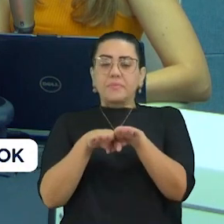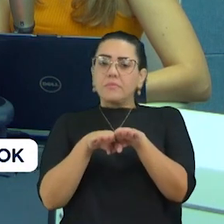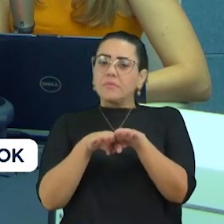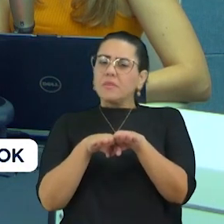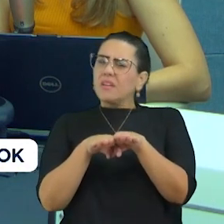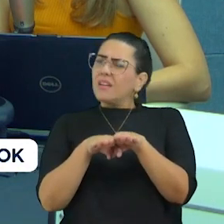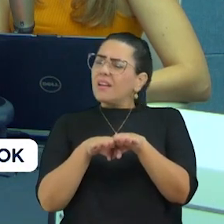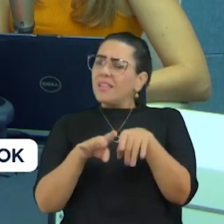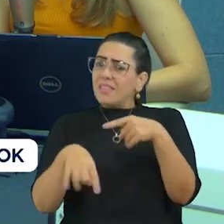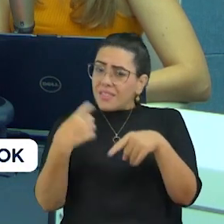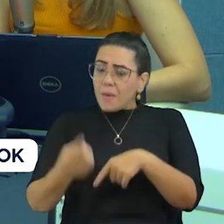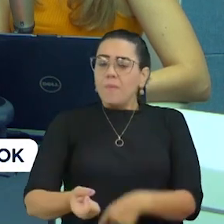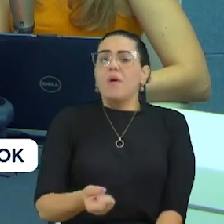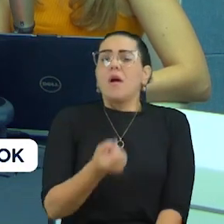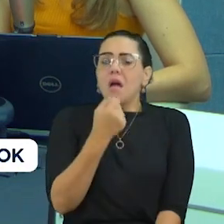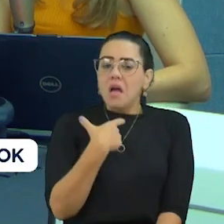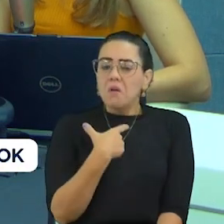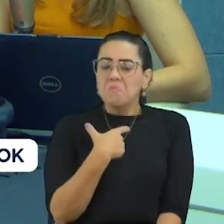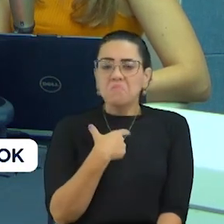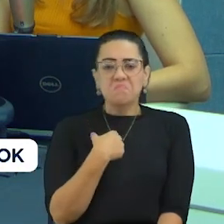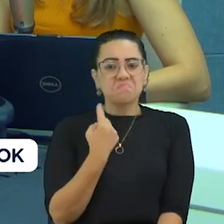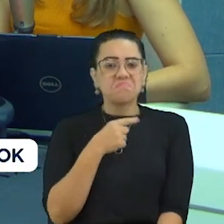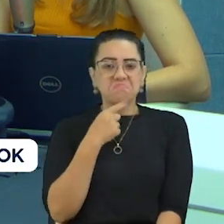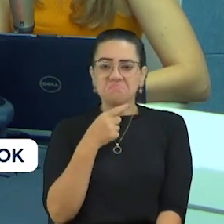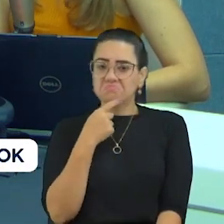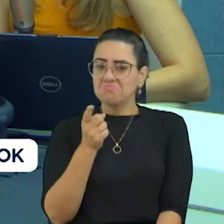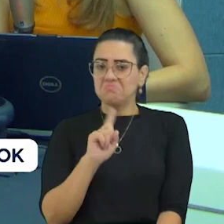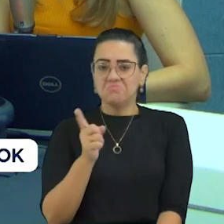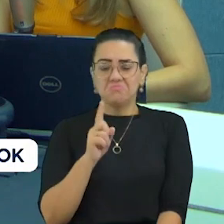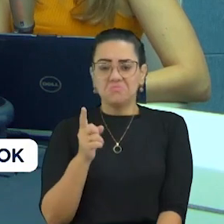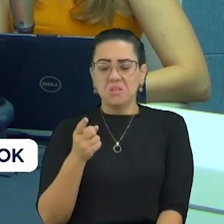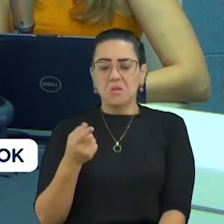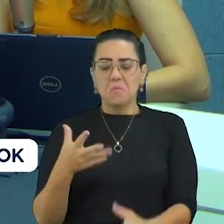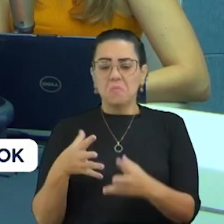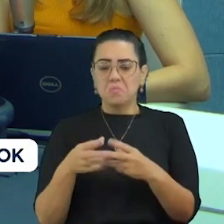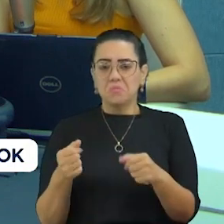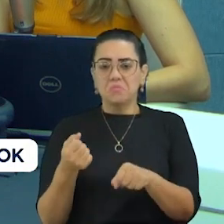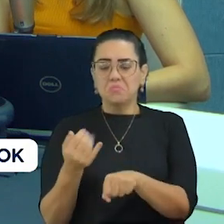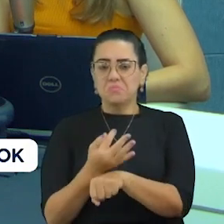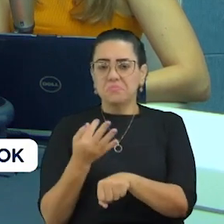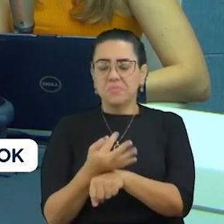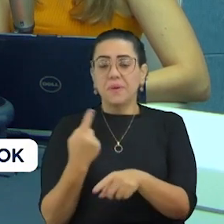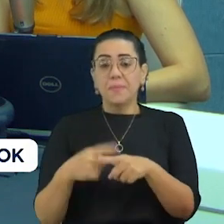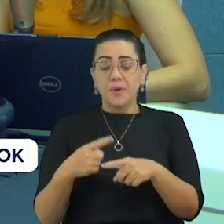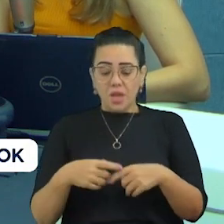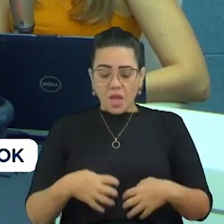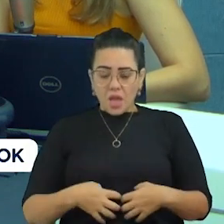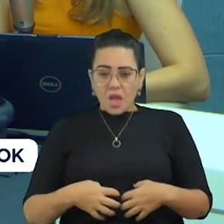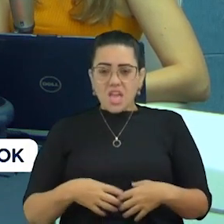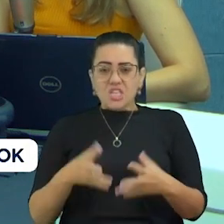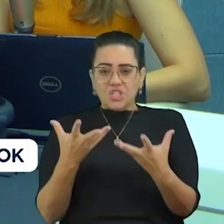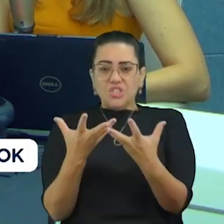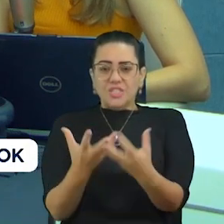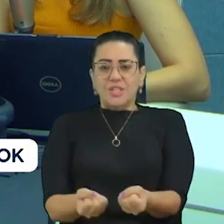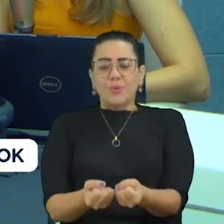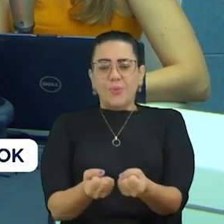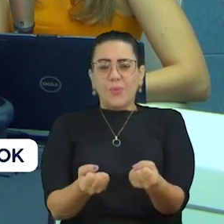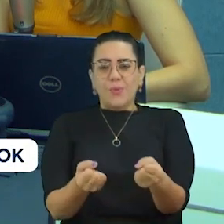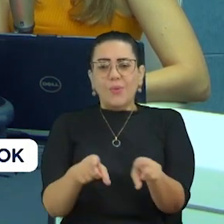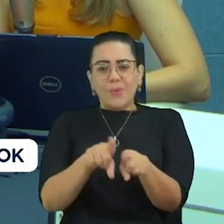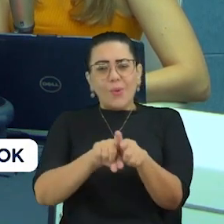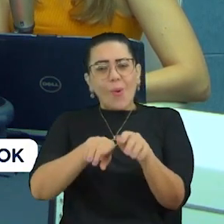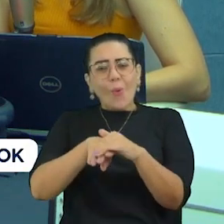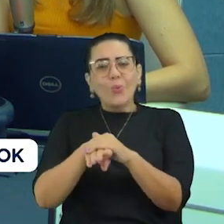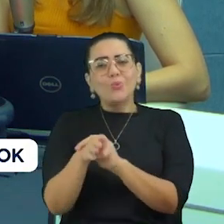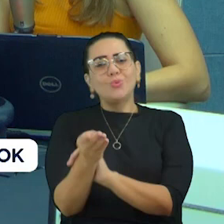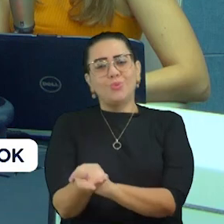vezes, essa medicação ela já não encontra mais a mesma eficácia, porque, de alguma forma, o meu organismo se adaptou a ela. Por isso, é